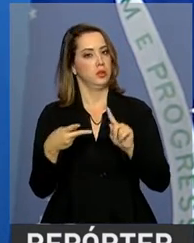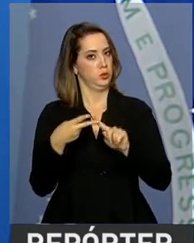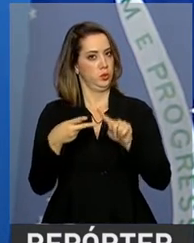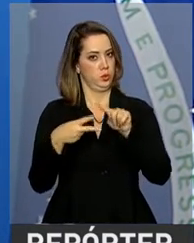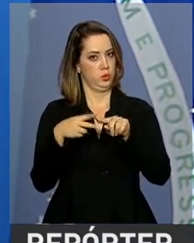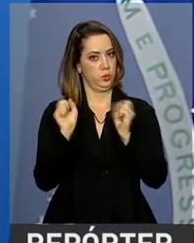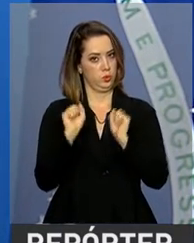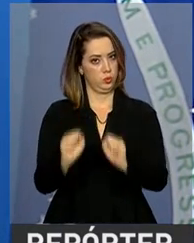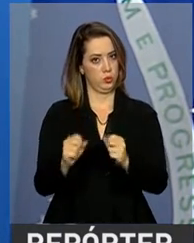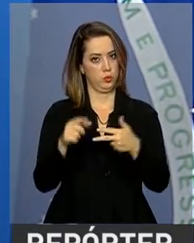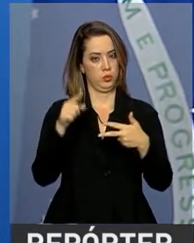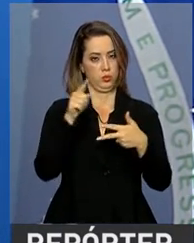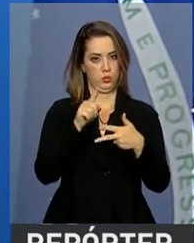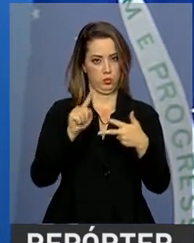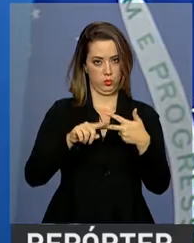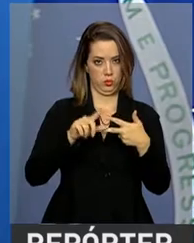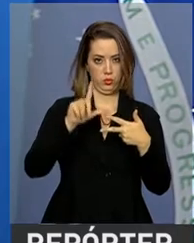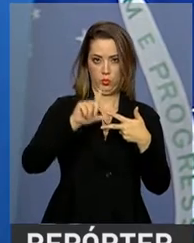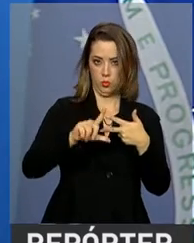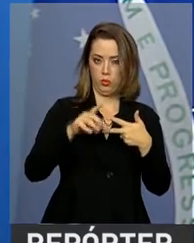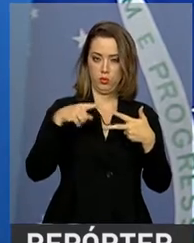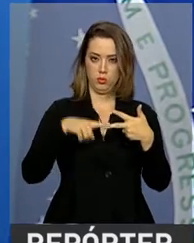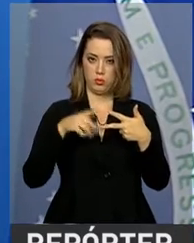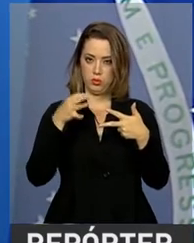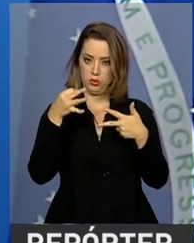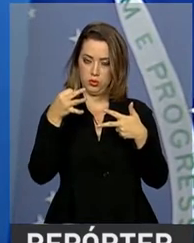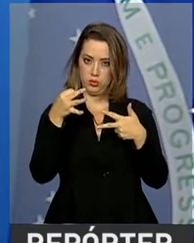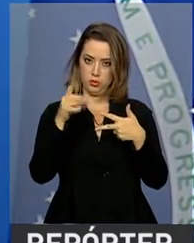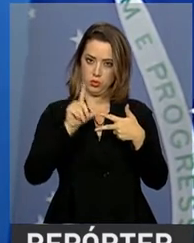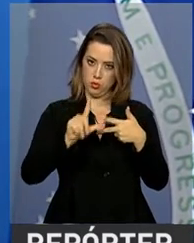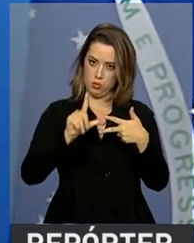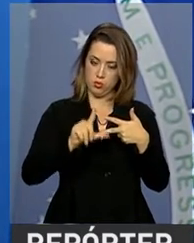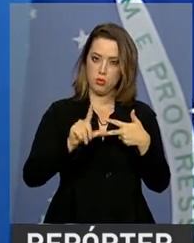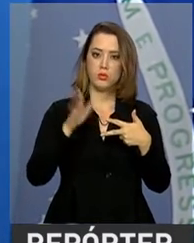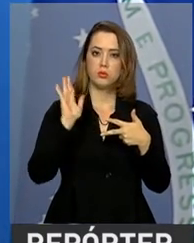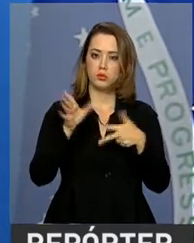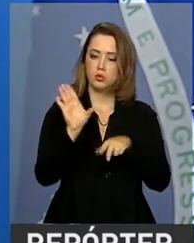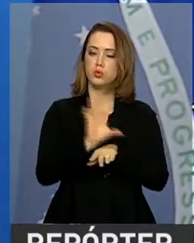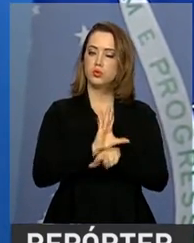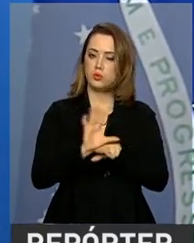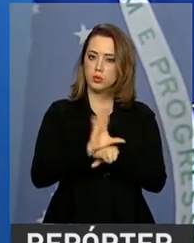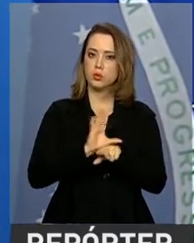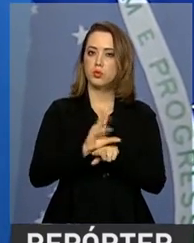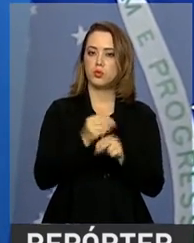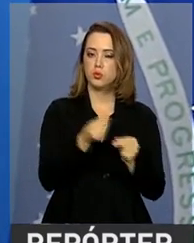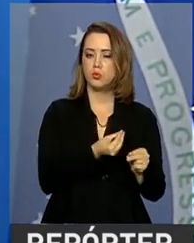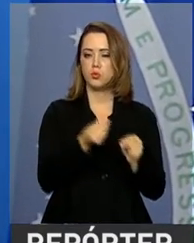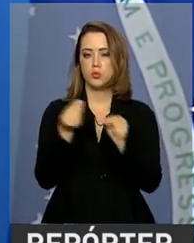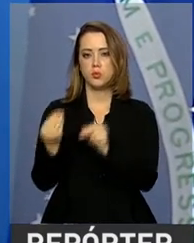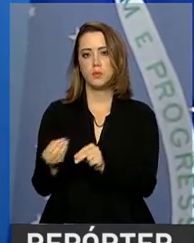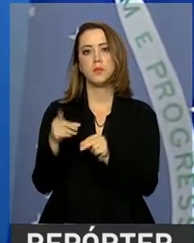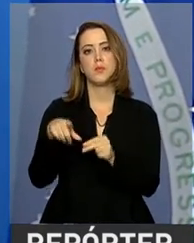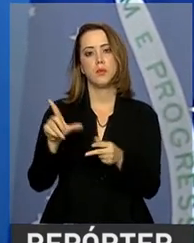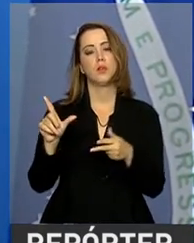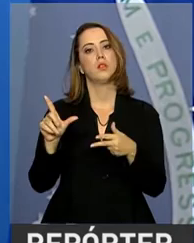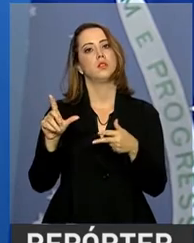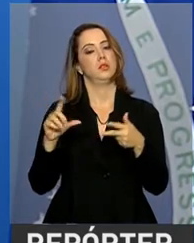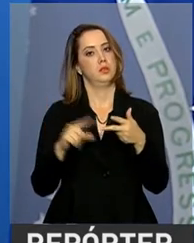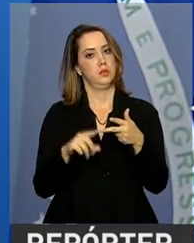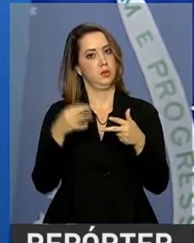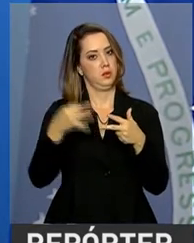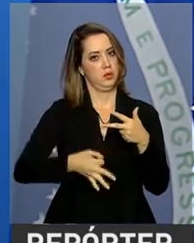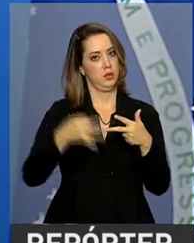Estado, aquele em que, devidamente autorizado pela Constituição, ao Poder